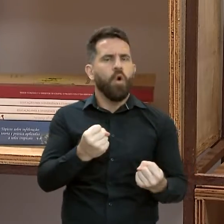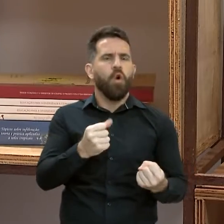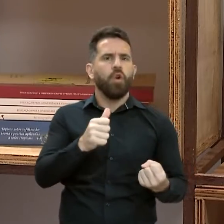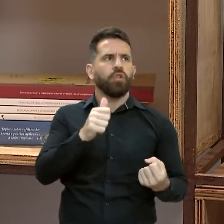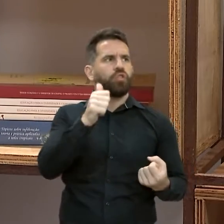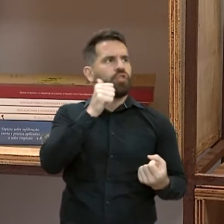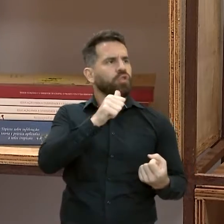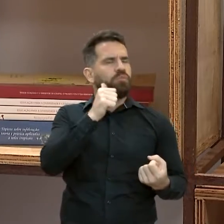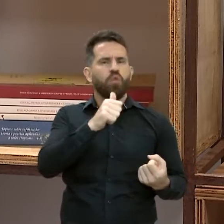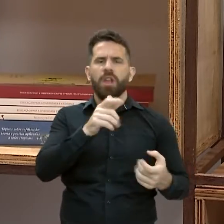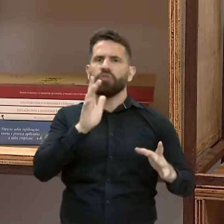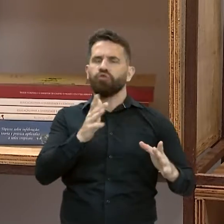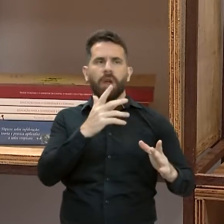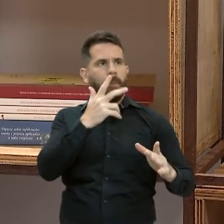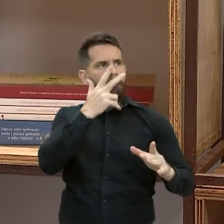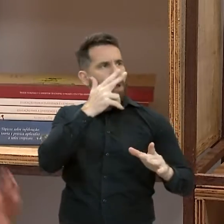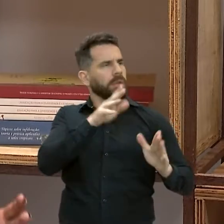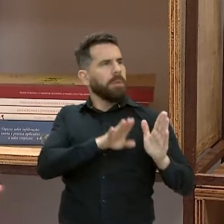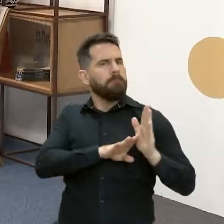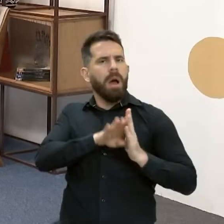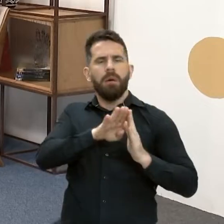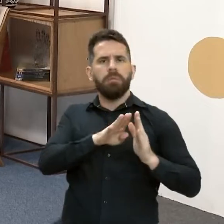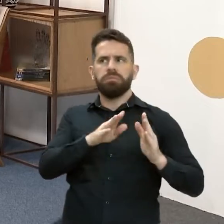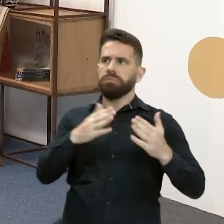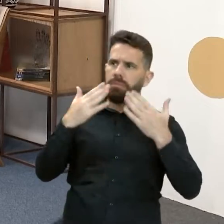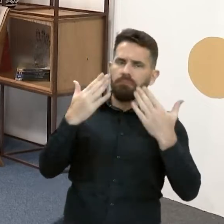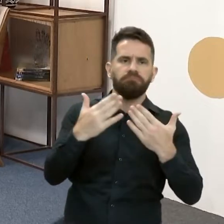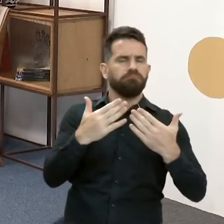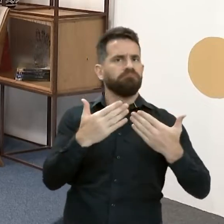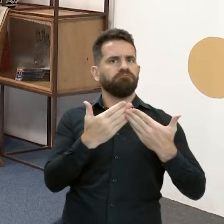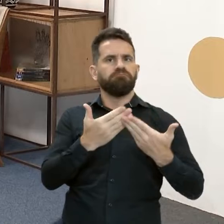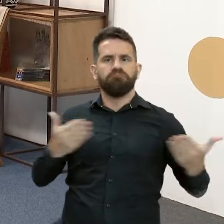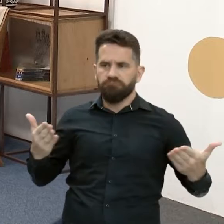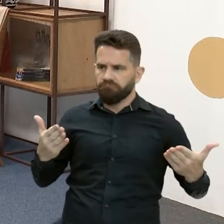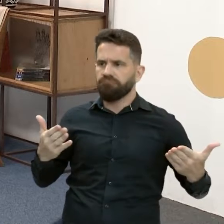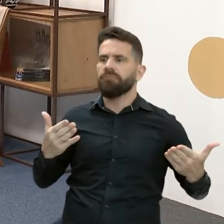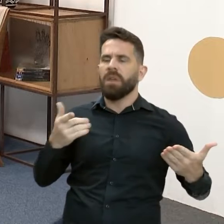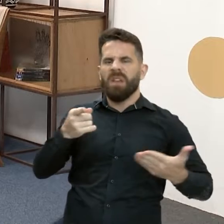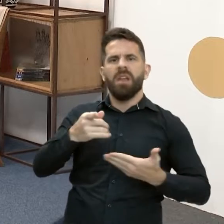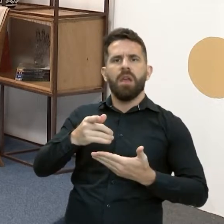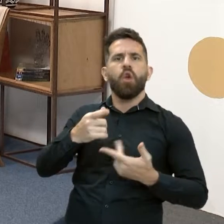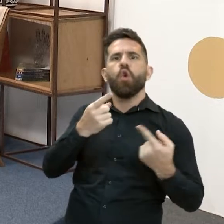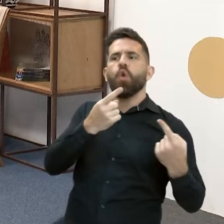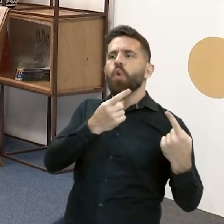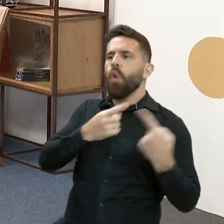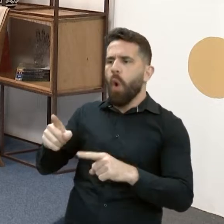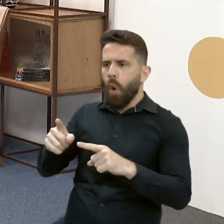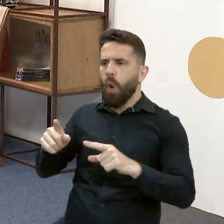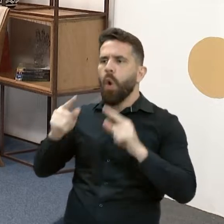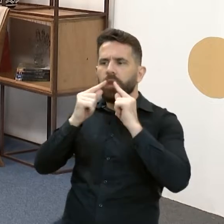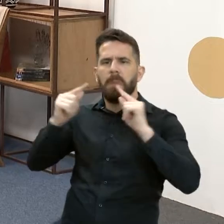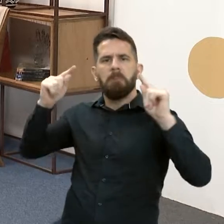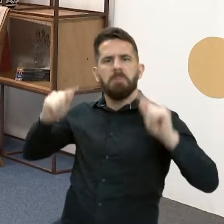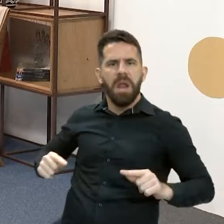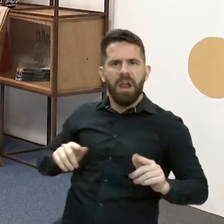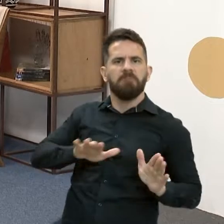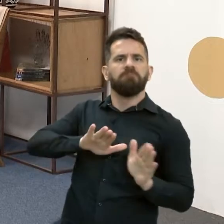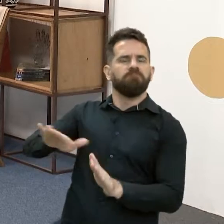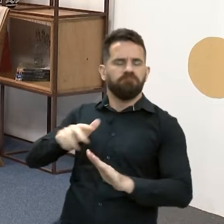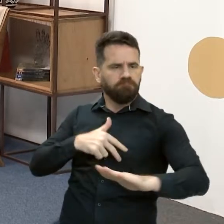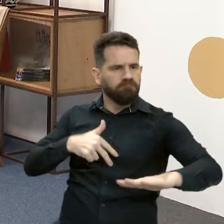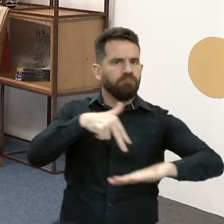que ultrapassou os liames aí da casa patriarcal. E Ludmila, eu queria que você complementasse a fala da